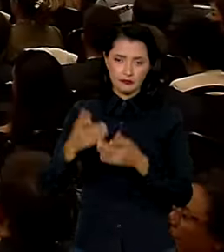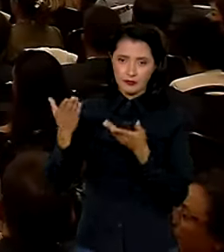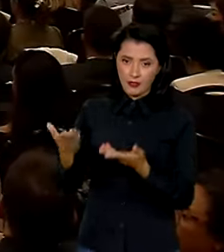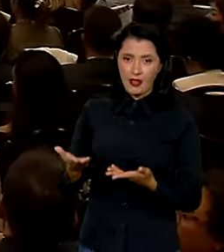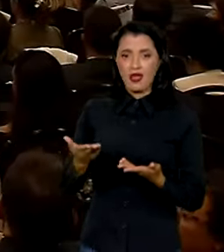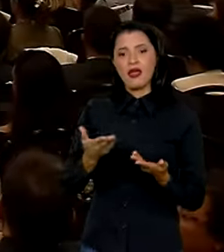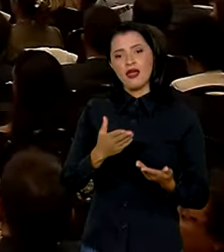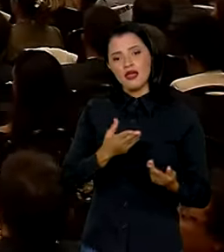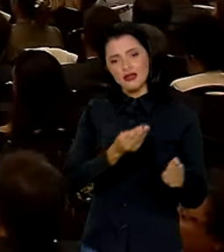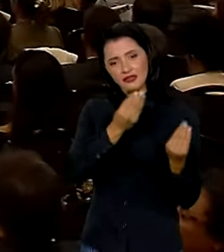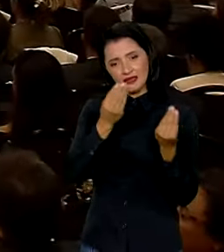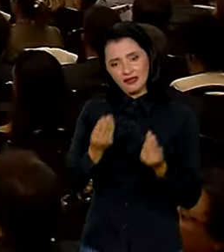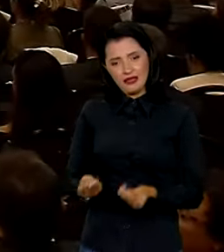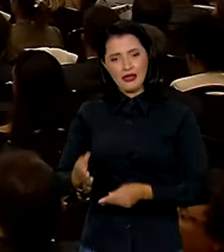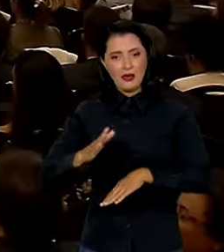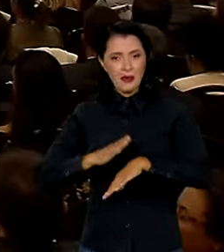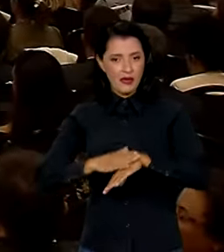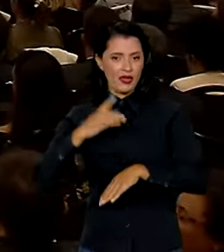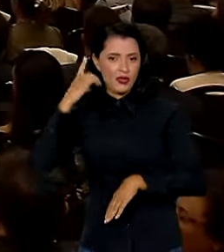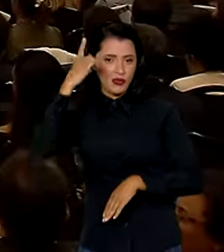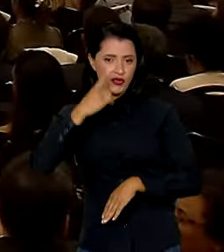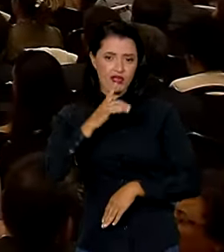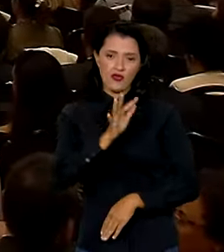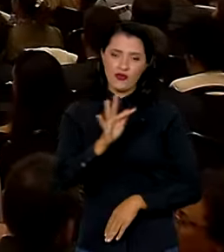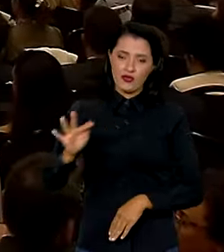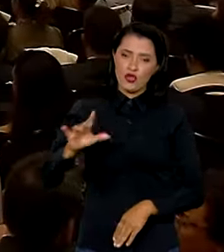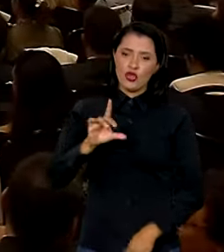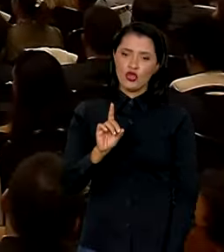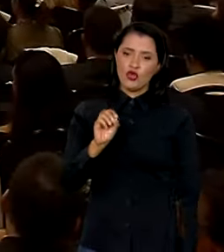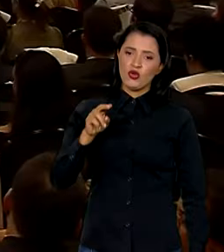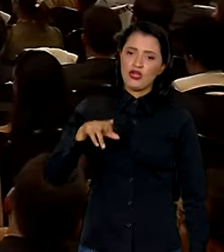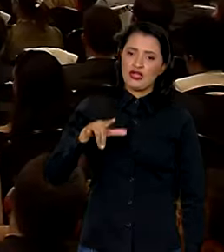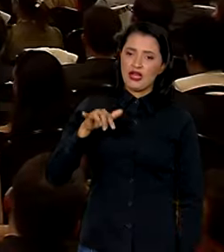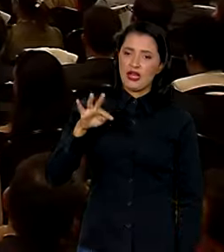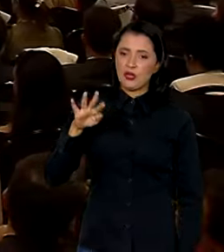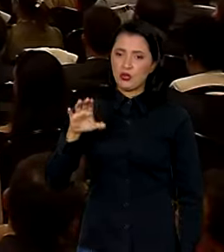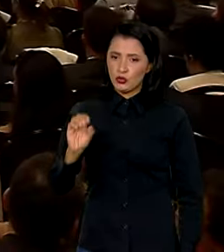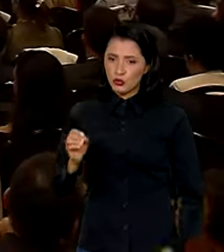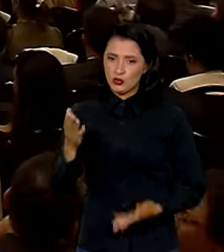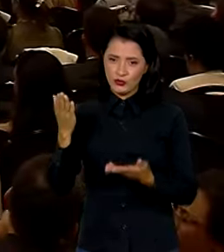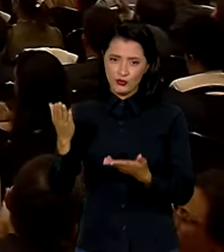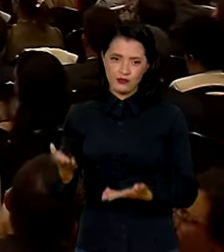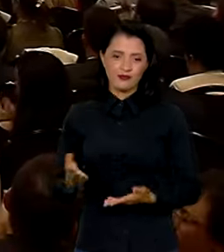será entregue pelo deputado federal Doninaldo Malafaia.